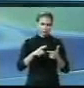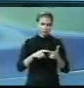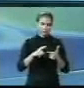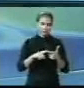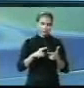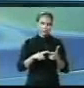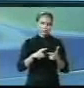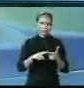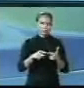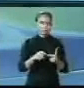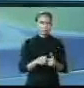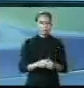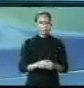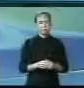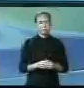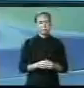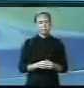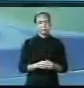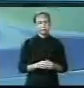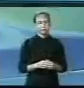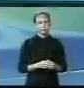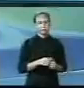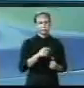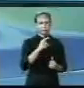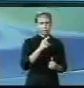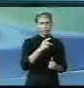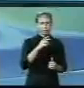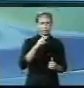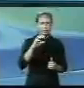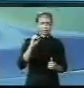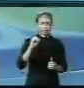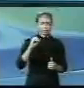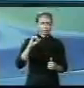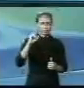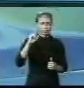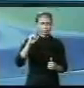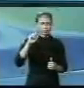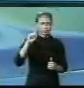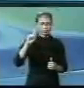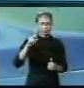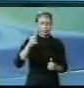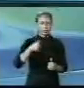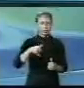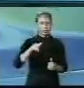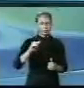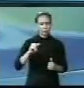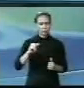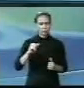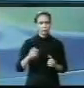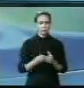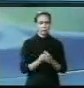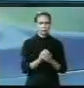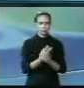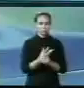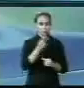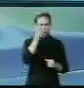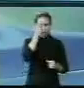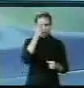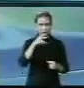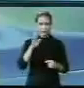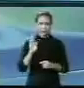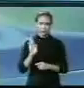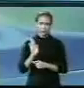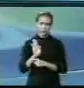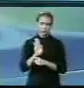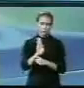pode auxiliar na diminuição da carga de utilização de alguns recursos, certo? Essas e outras funcionalidades